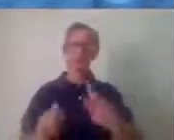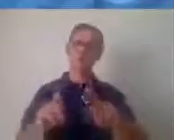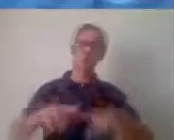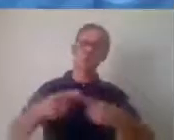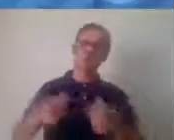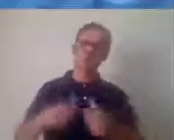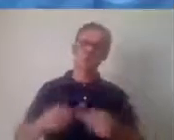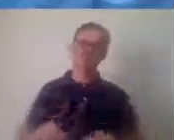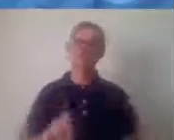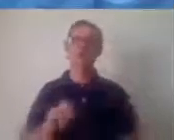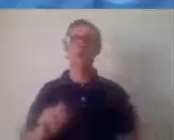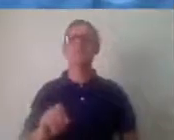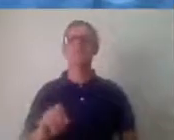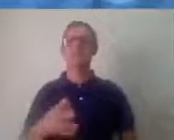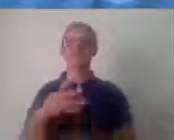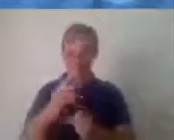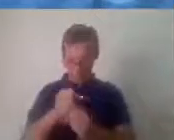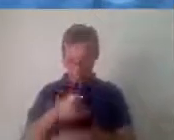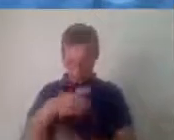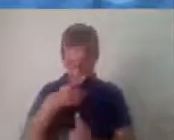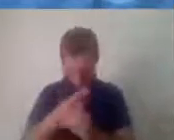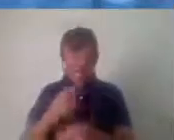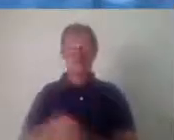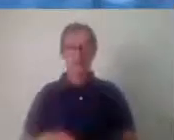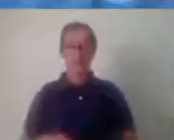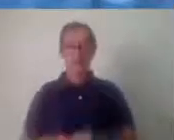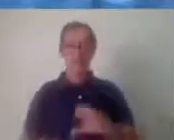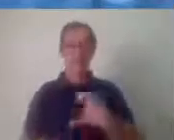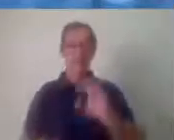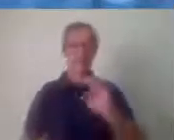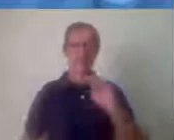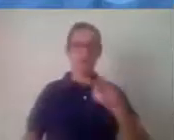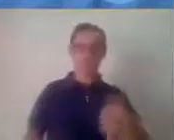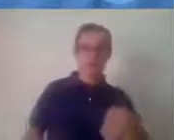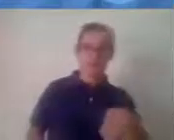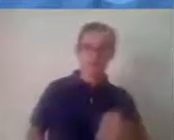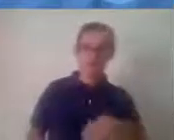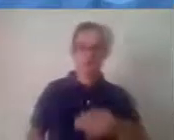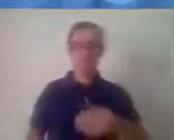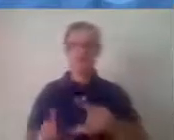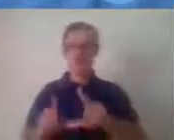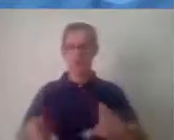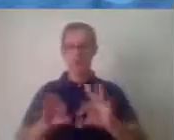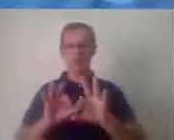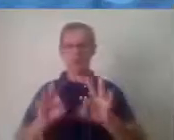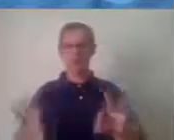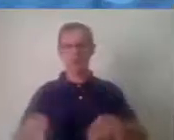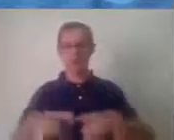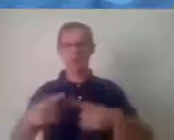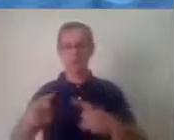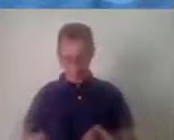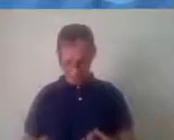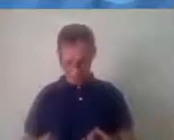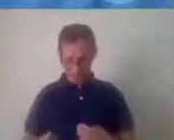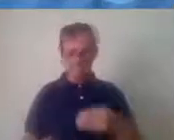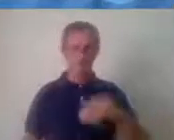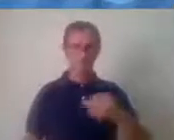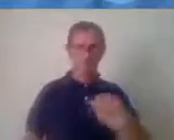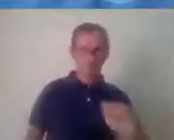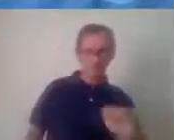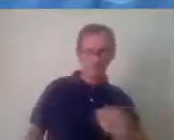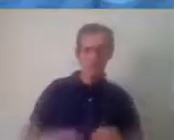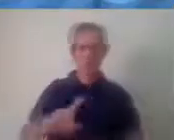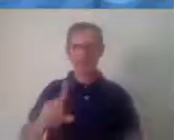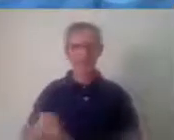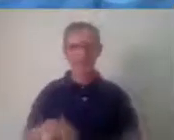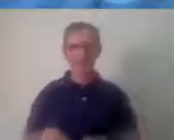É esse que é o procedimento para você encontrar o centro de massa de uma placa fina, tá? A massa é a integral